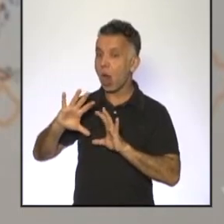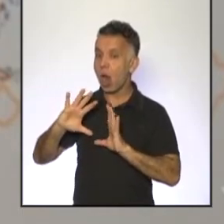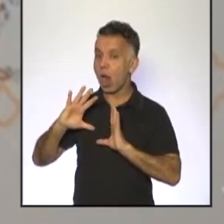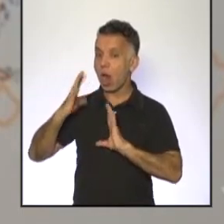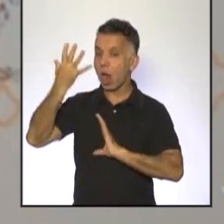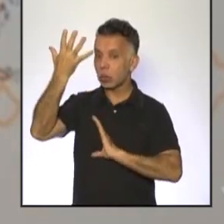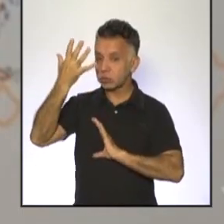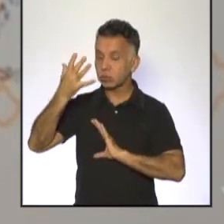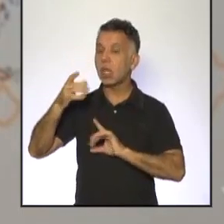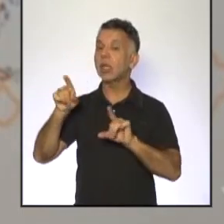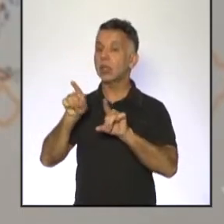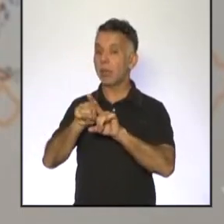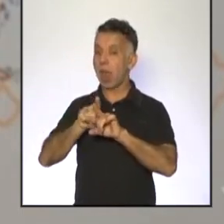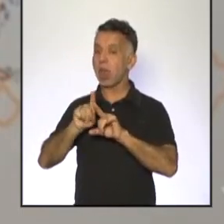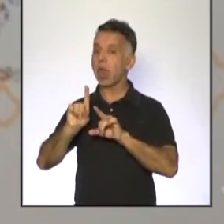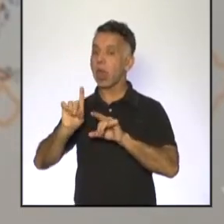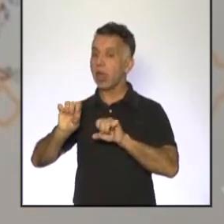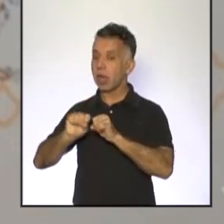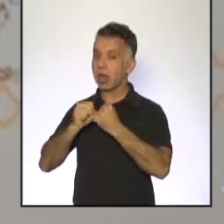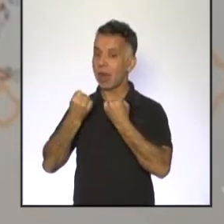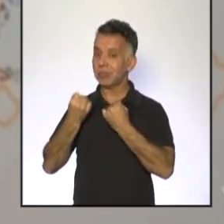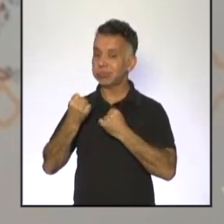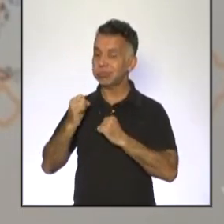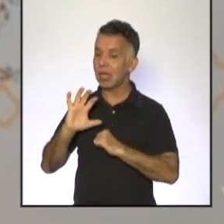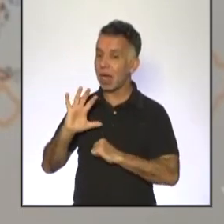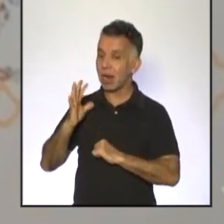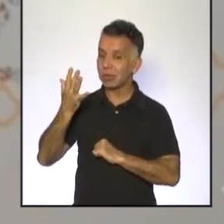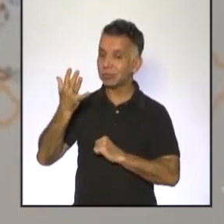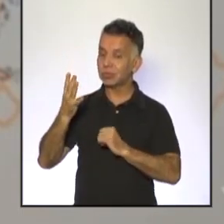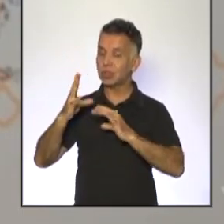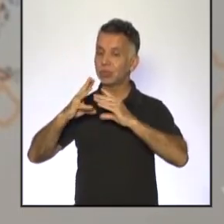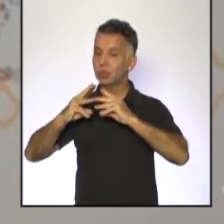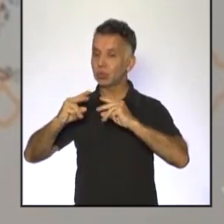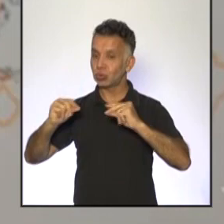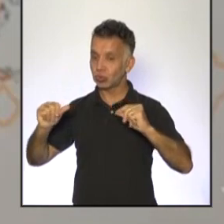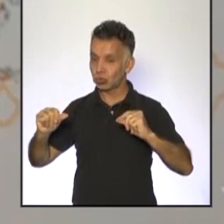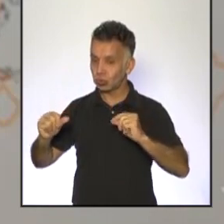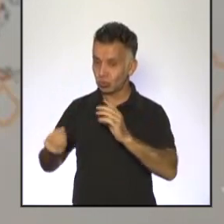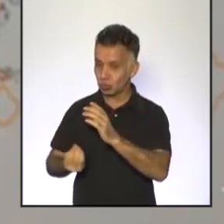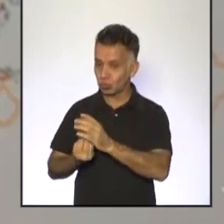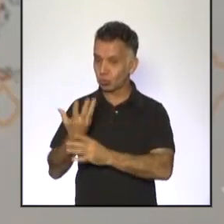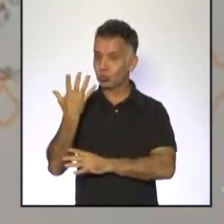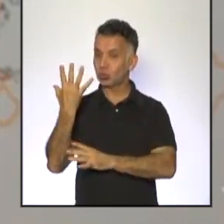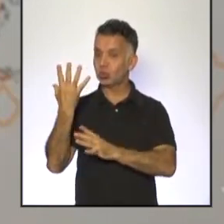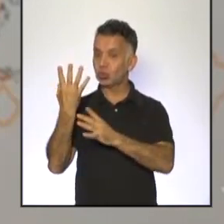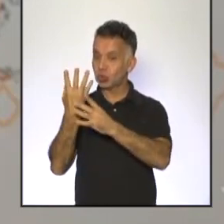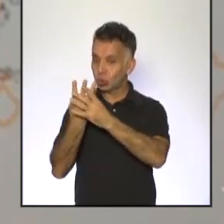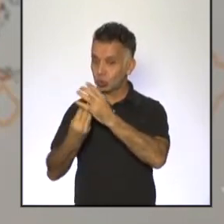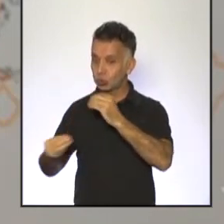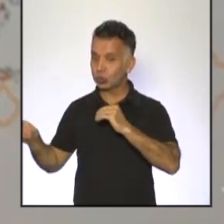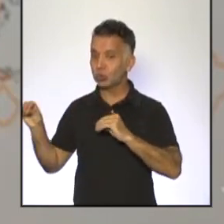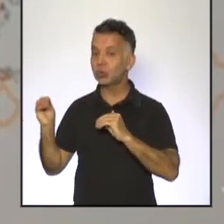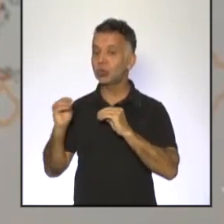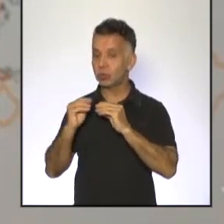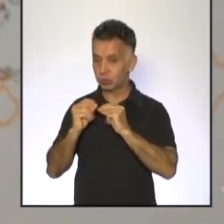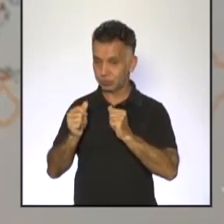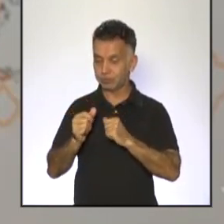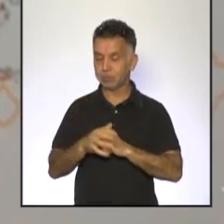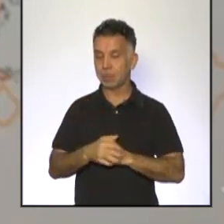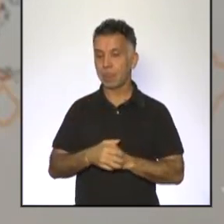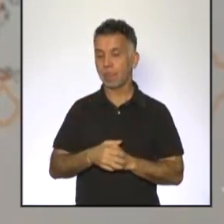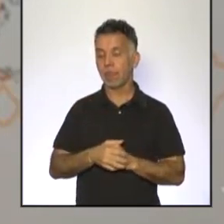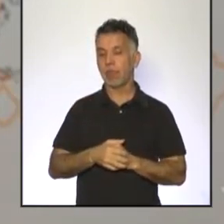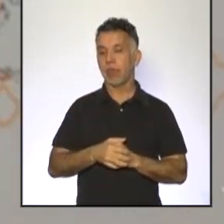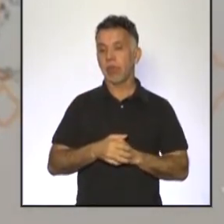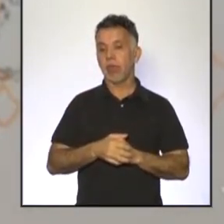quebram, sofrem rifteamento. Se formam e se quebram, sofrem rifteamento. Beleza? Vamos lá para as dúvidas, porque